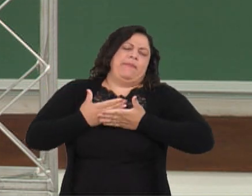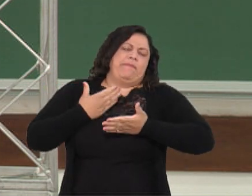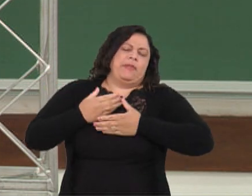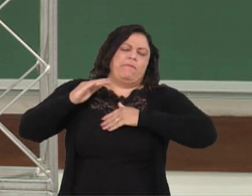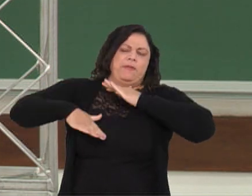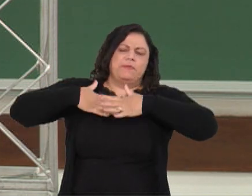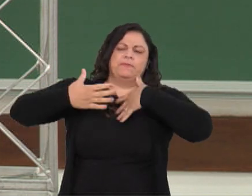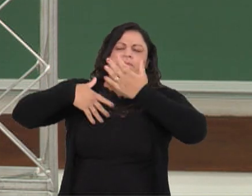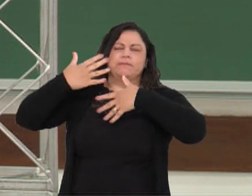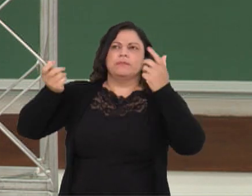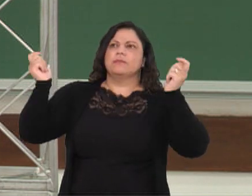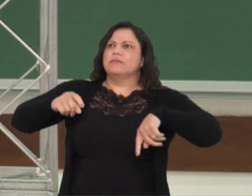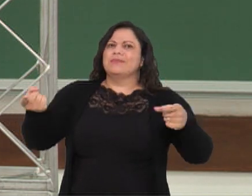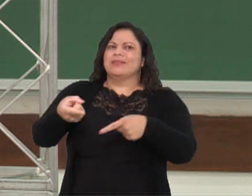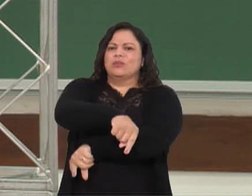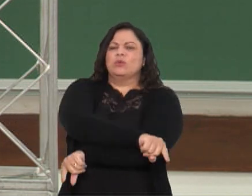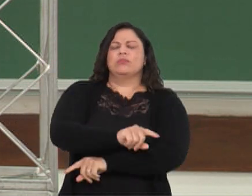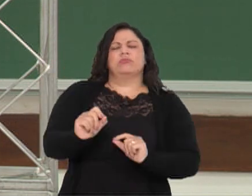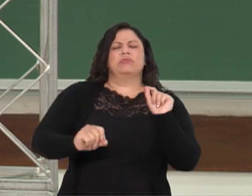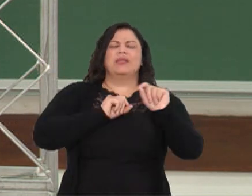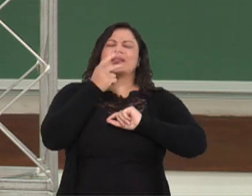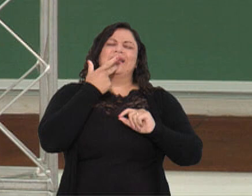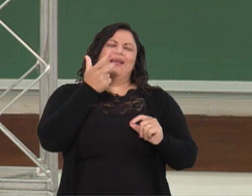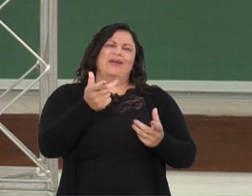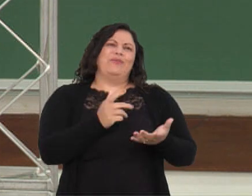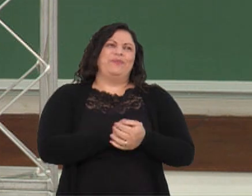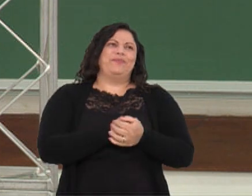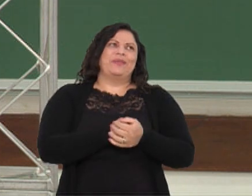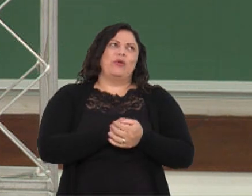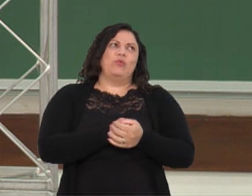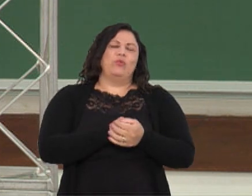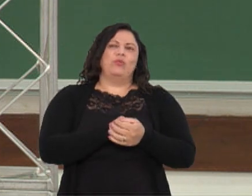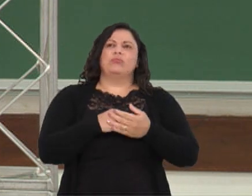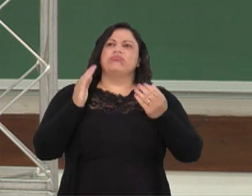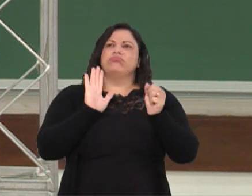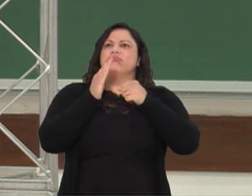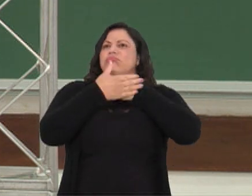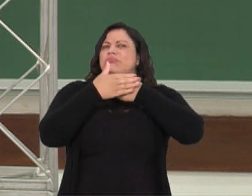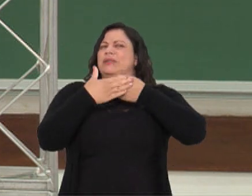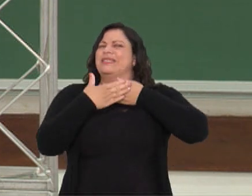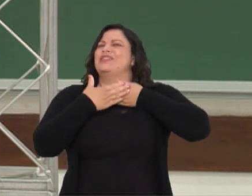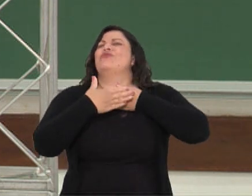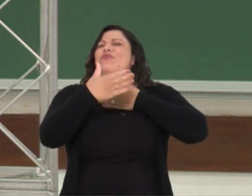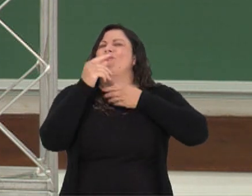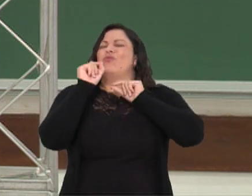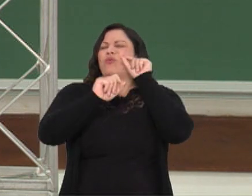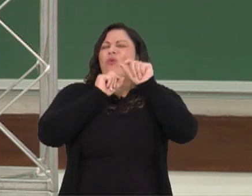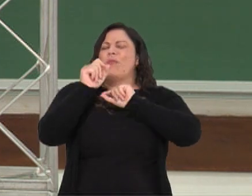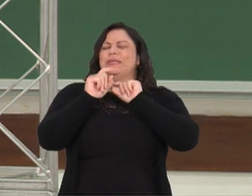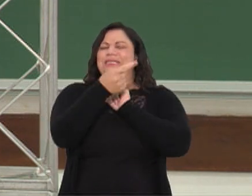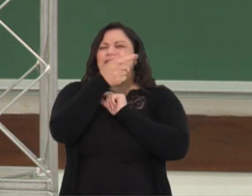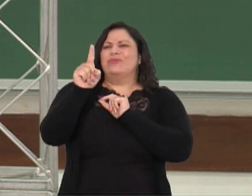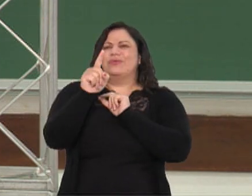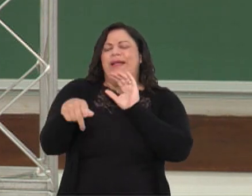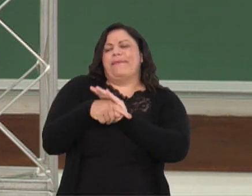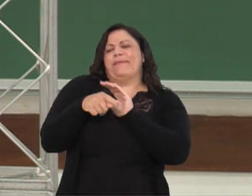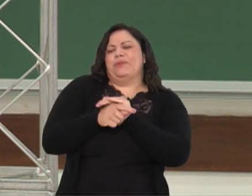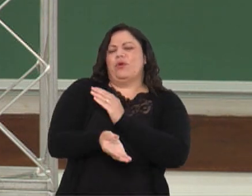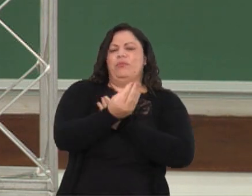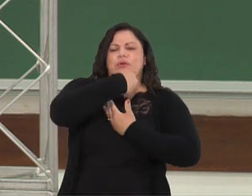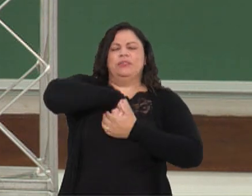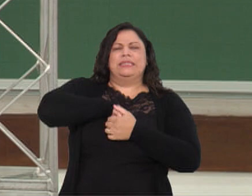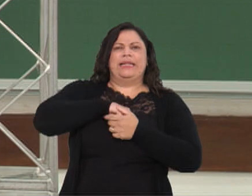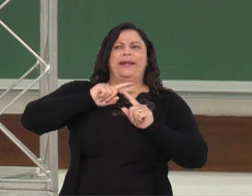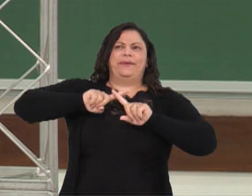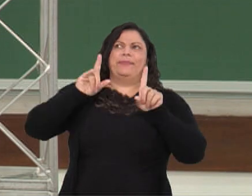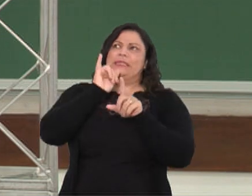inverte essas coisas, coloca o valor algo externo e não como algo interno da pessoa. É